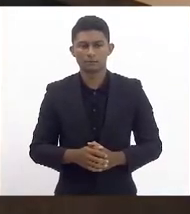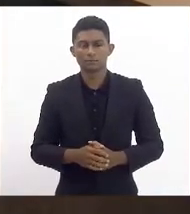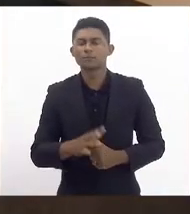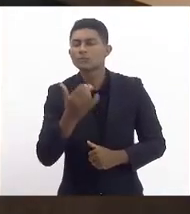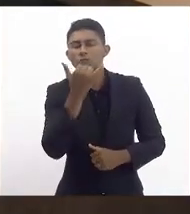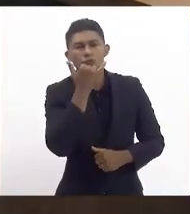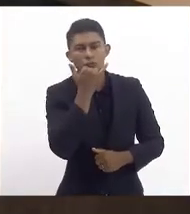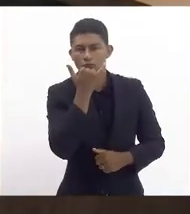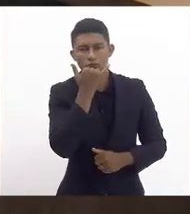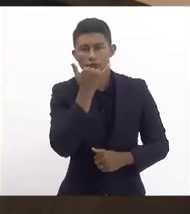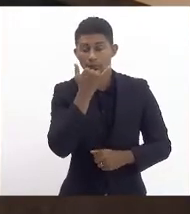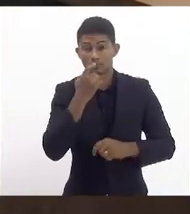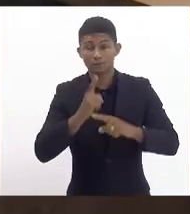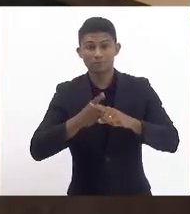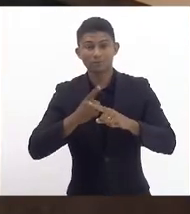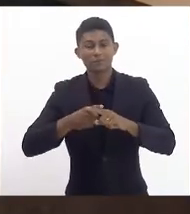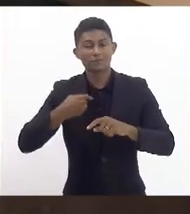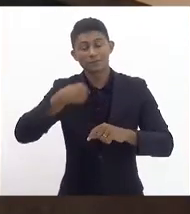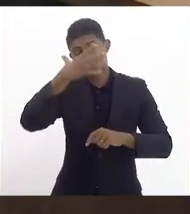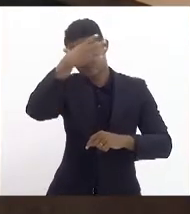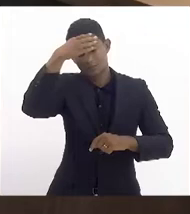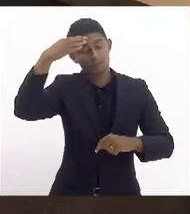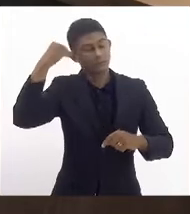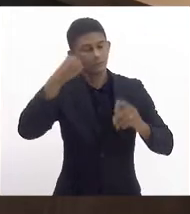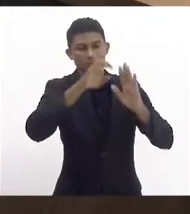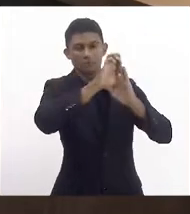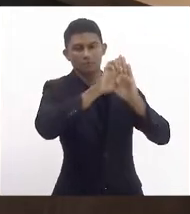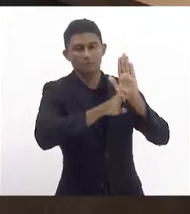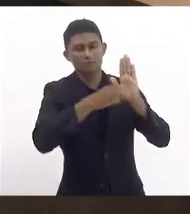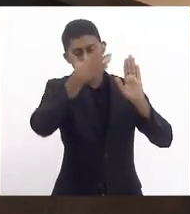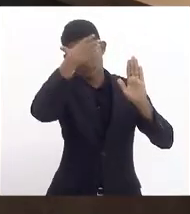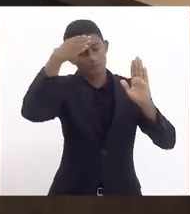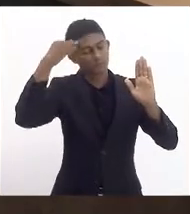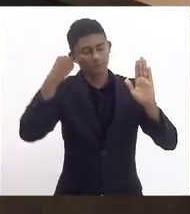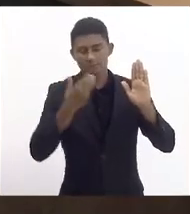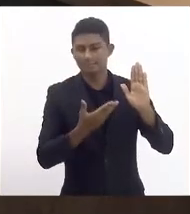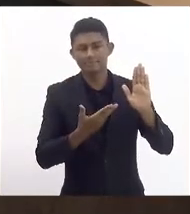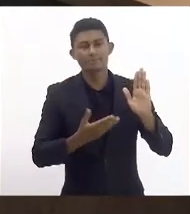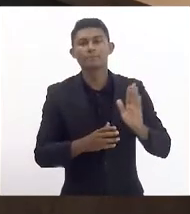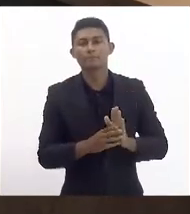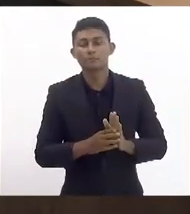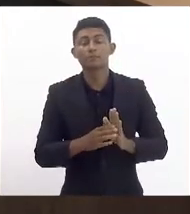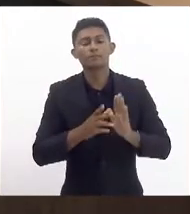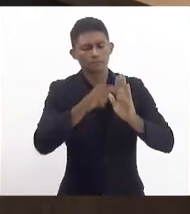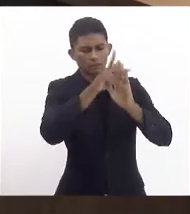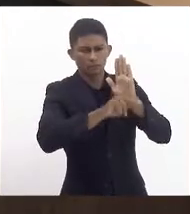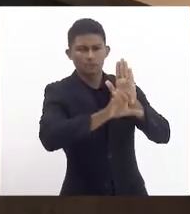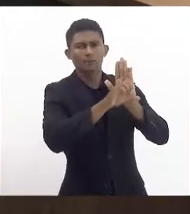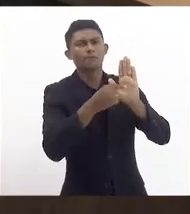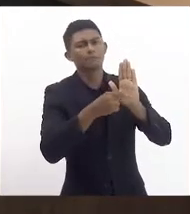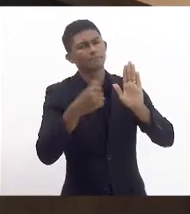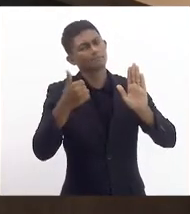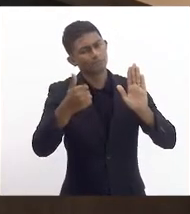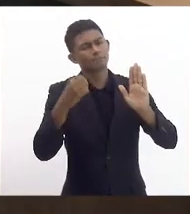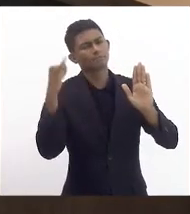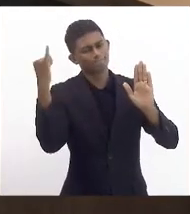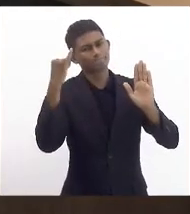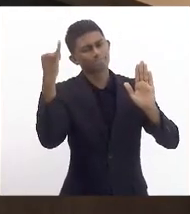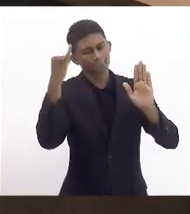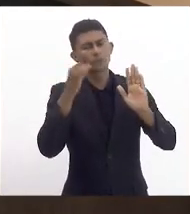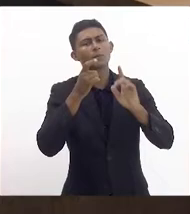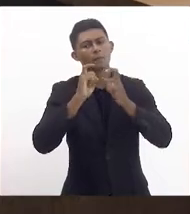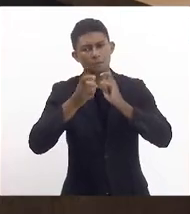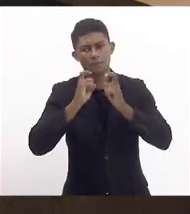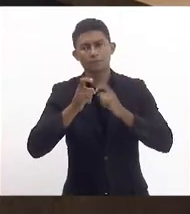desculpa aqui, presidente, é que eu tinha esquecido que é as emendas. Então, acho que o projeto tem seu mérito, o debate é